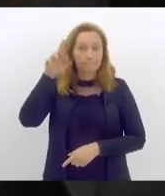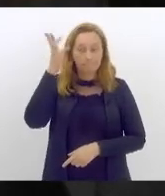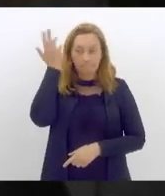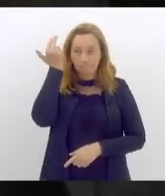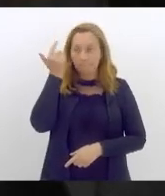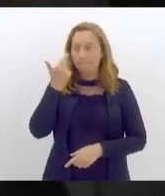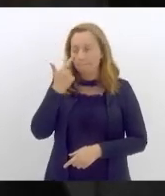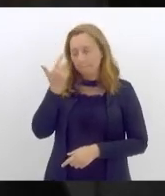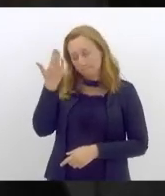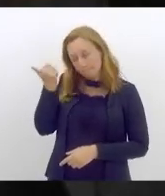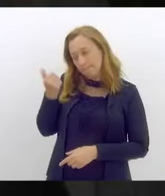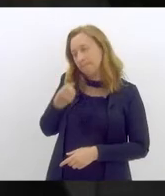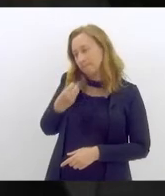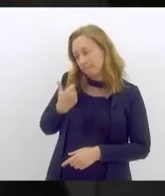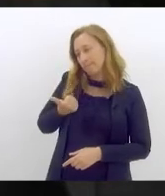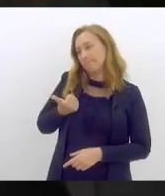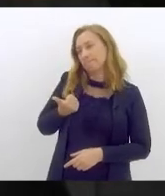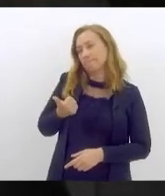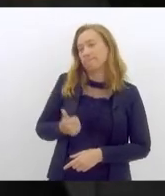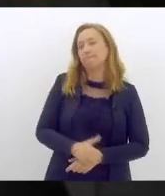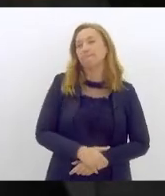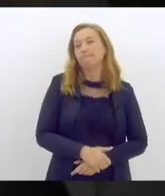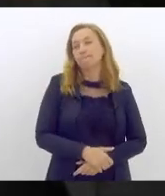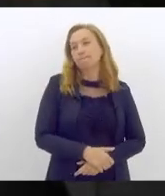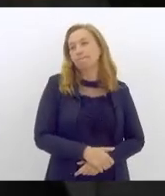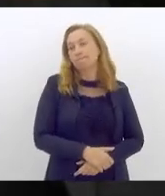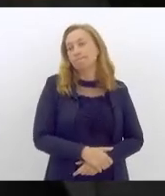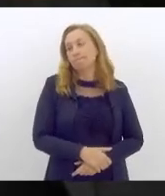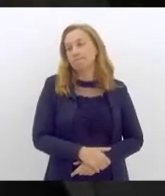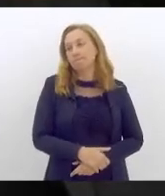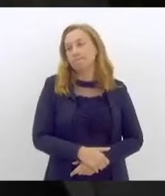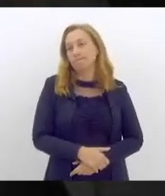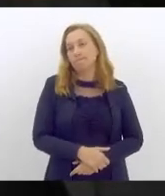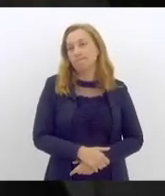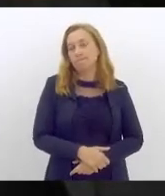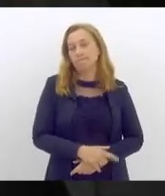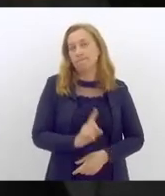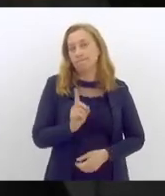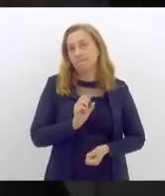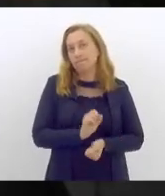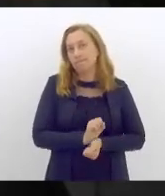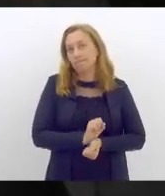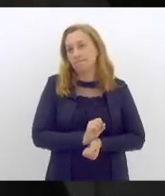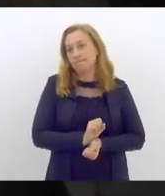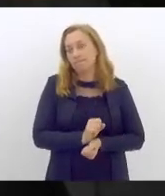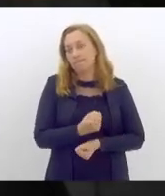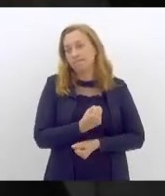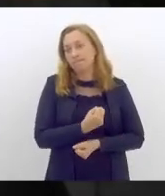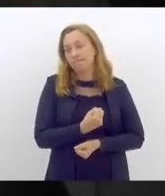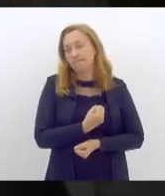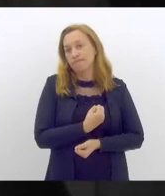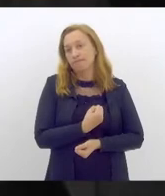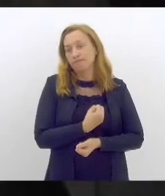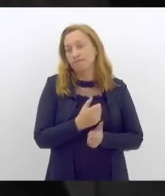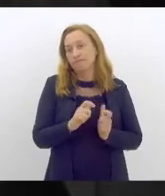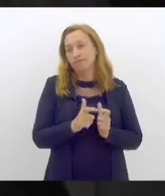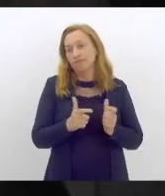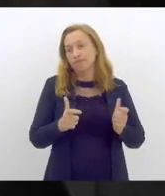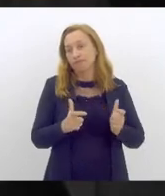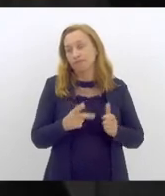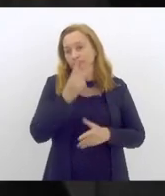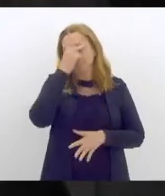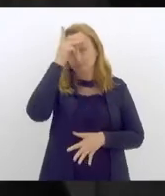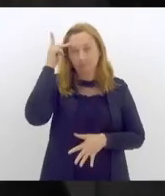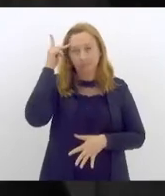o senhor sabe bem disso não chega não para o número de demandas de